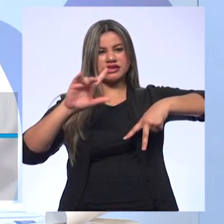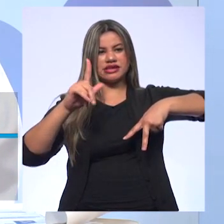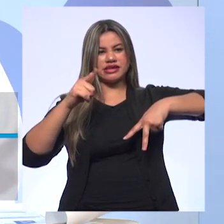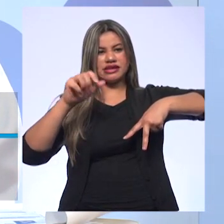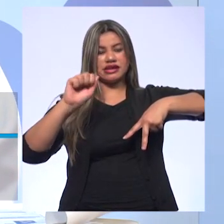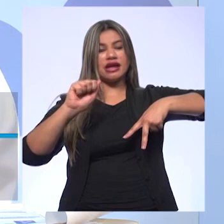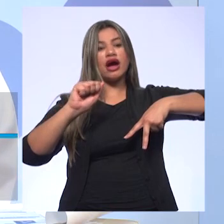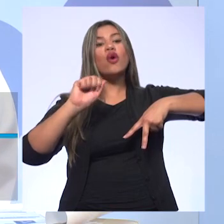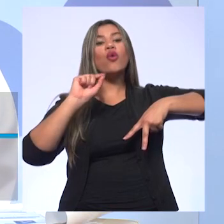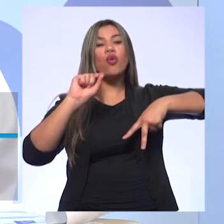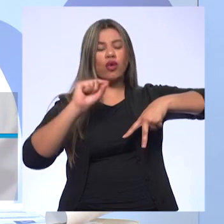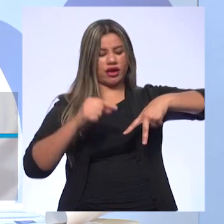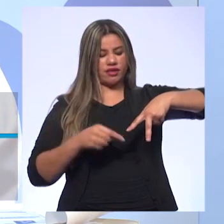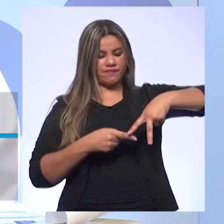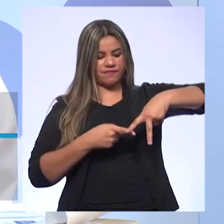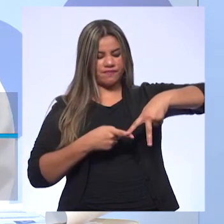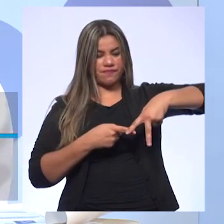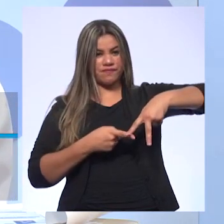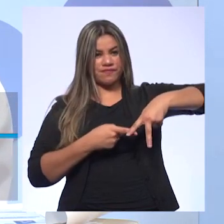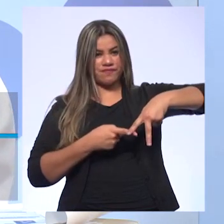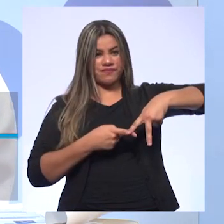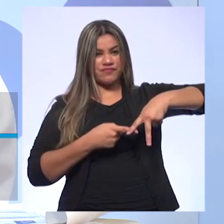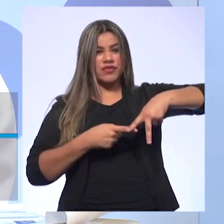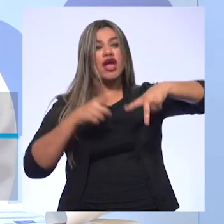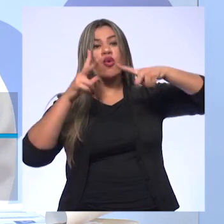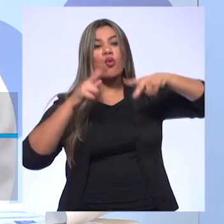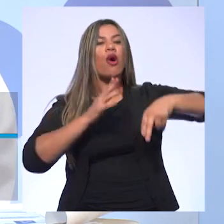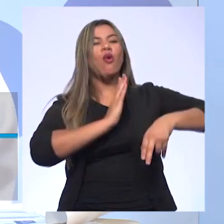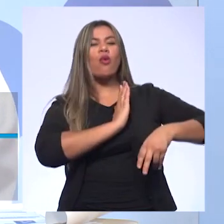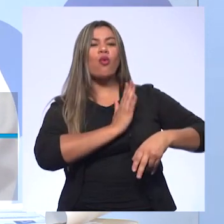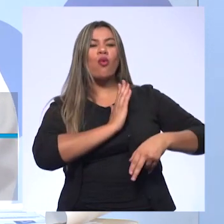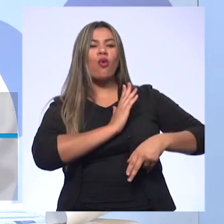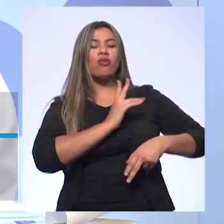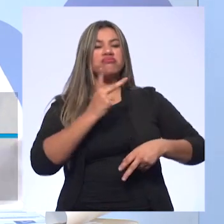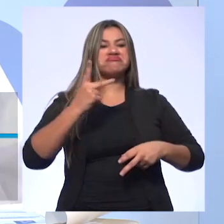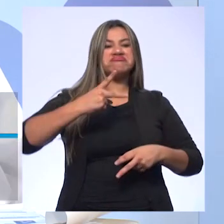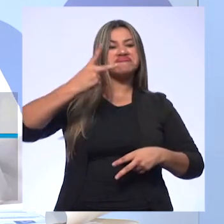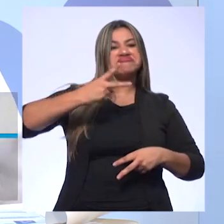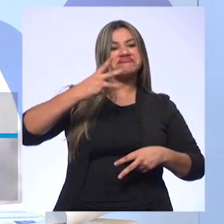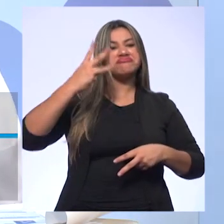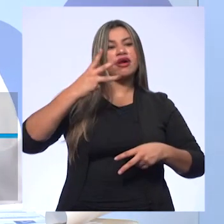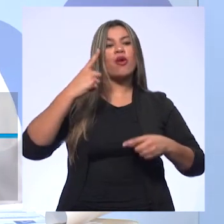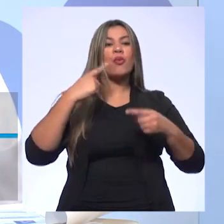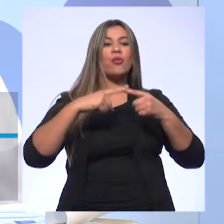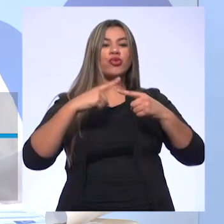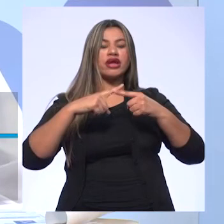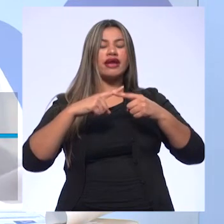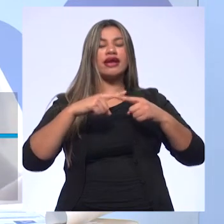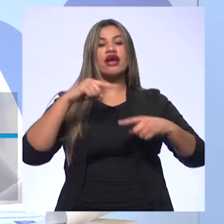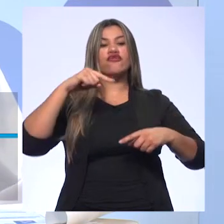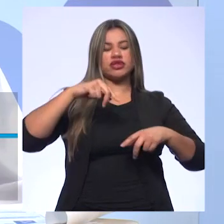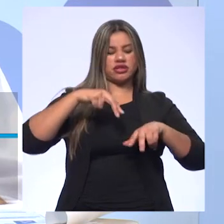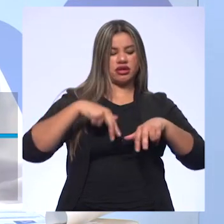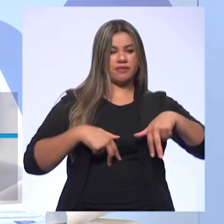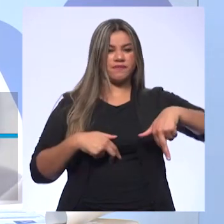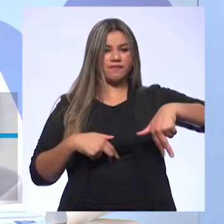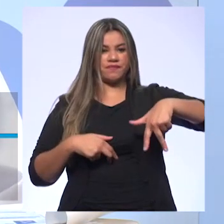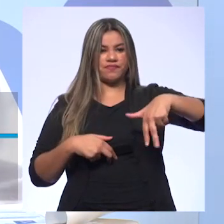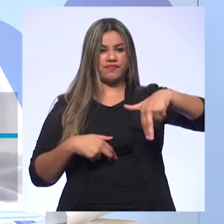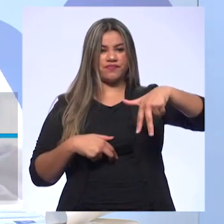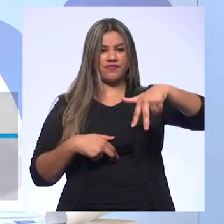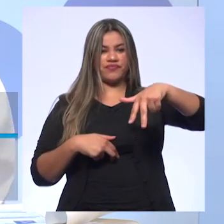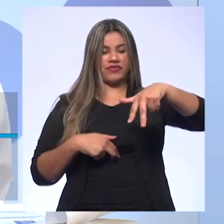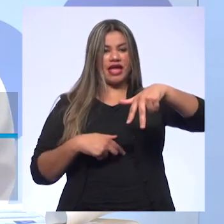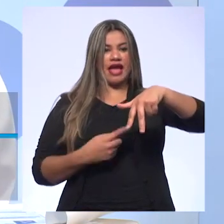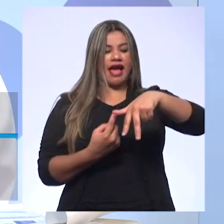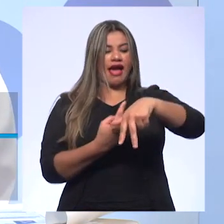aprende até que são nossos corações auxiliares. Porque quando você caminha, ele contrai, e aí passam veias e